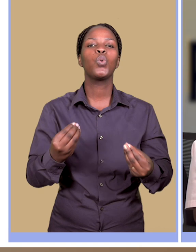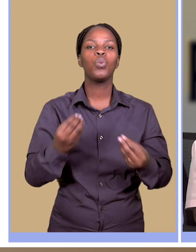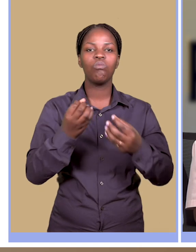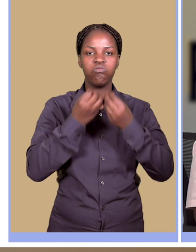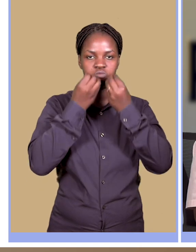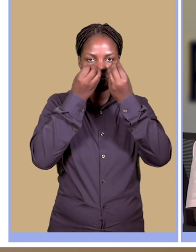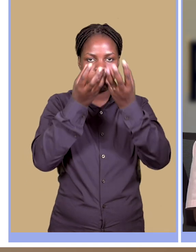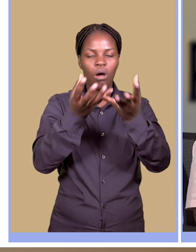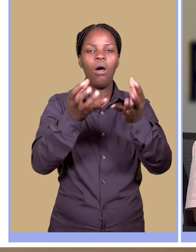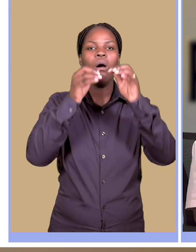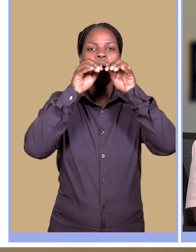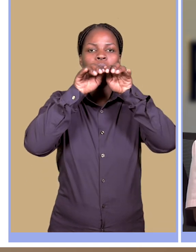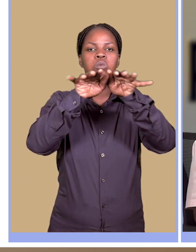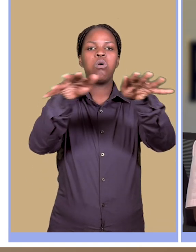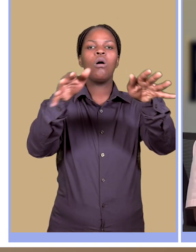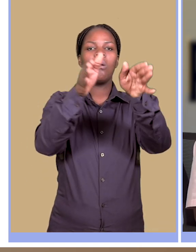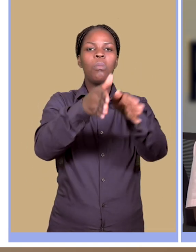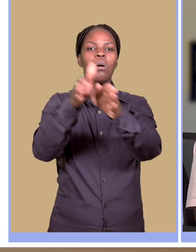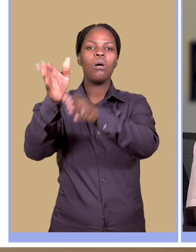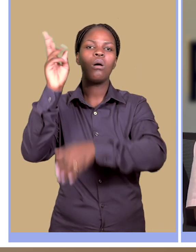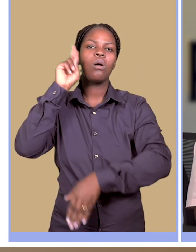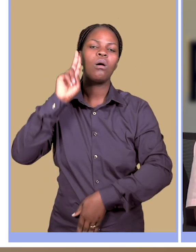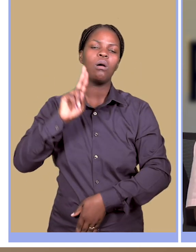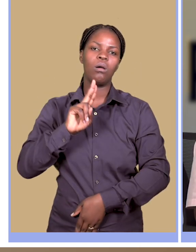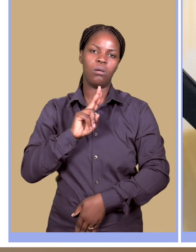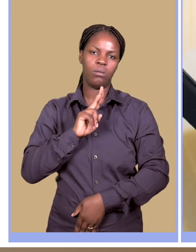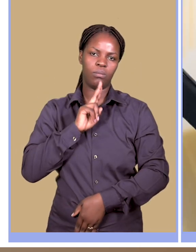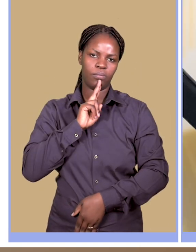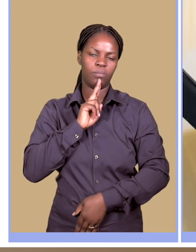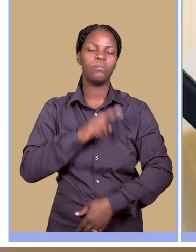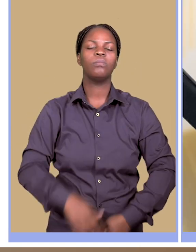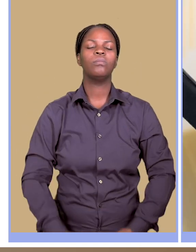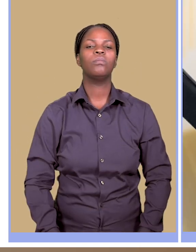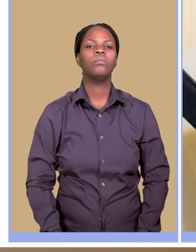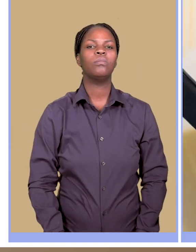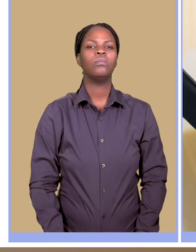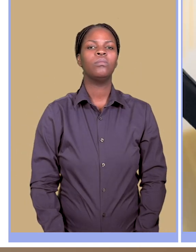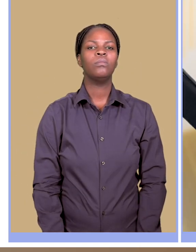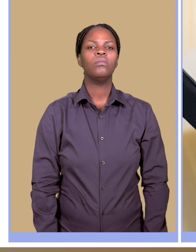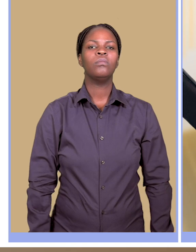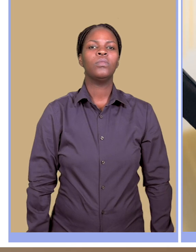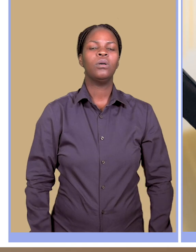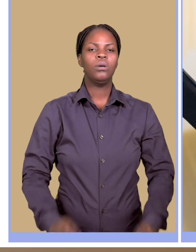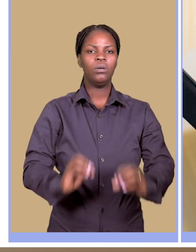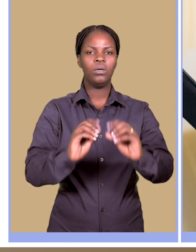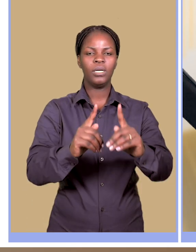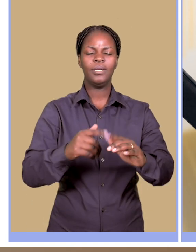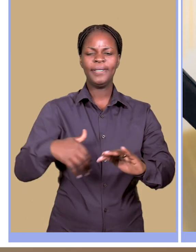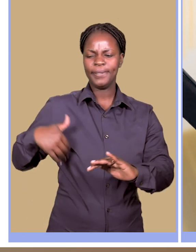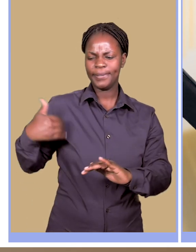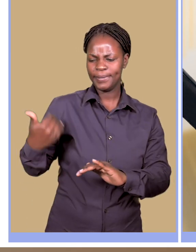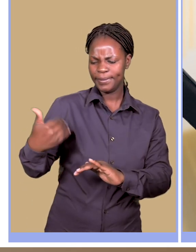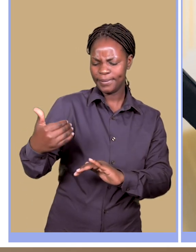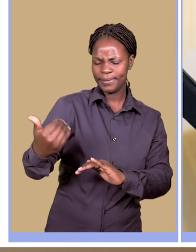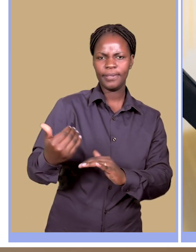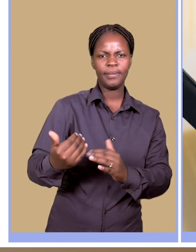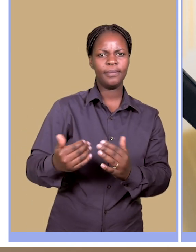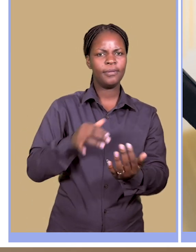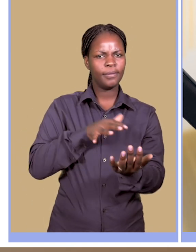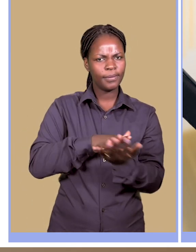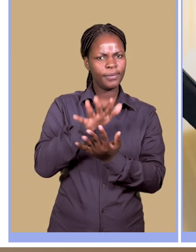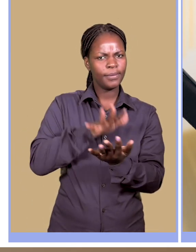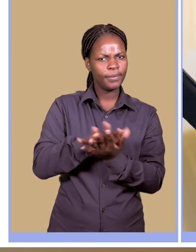informação a pessoas com deficiência auditiva? Sim, fala-se muito sobre a questão da Rádio